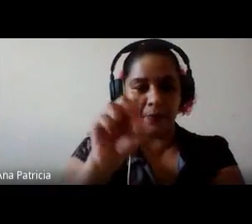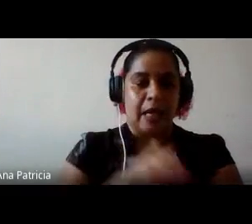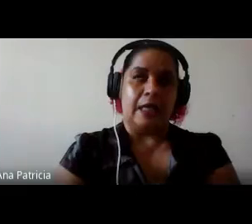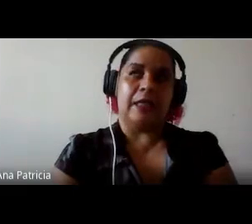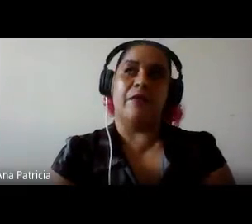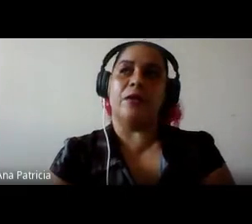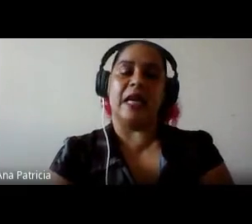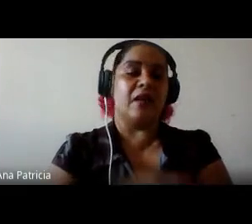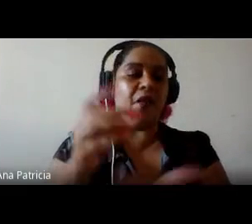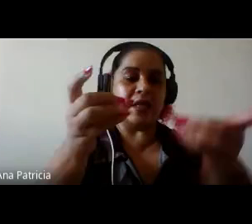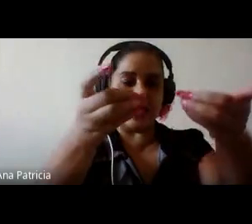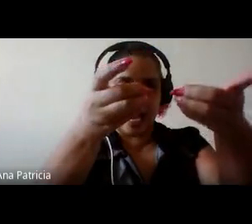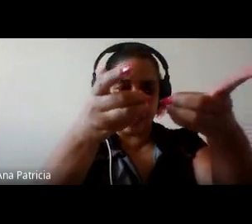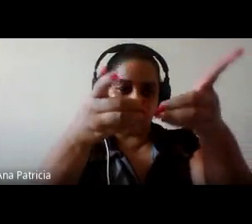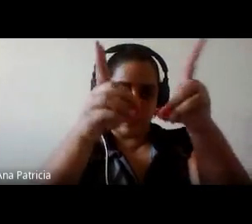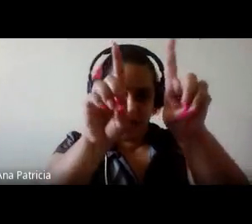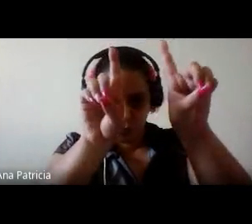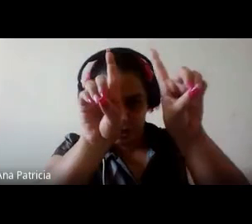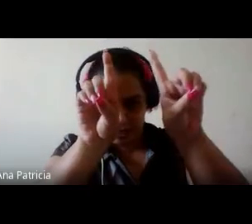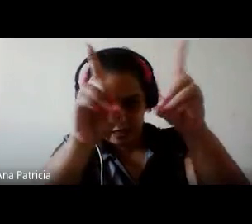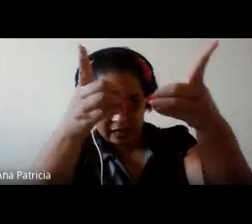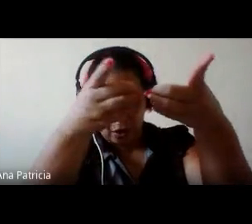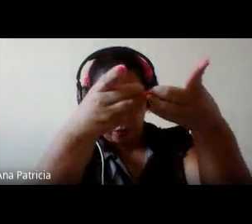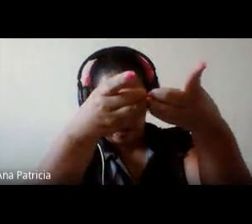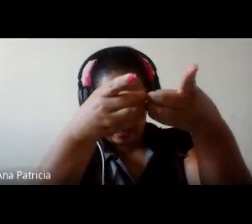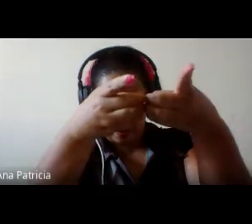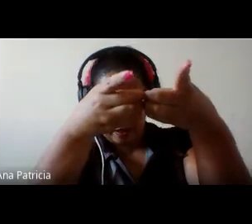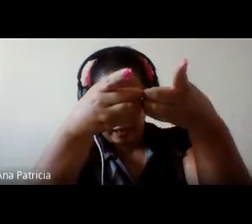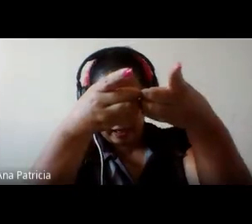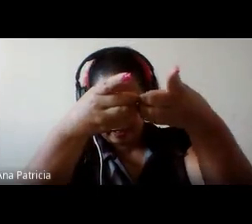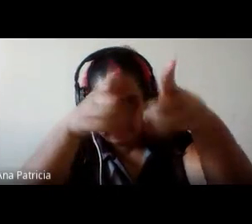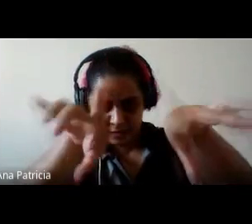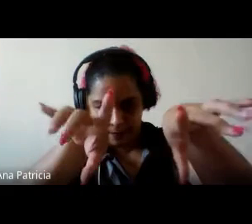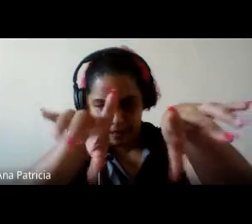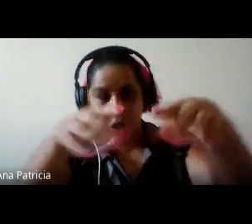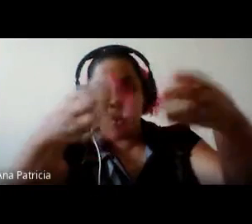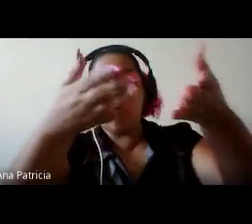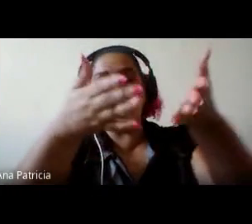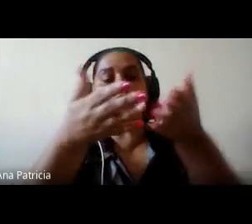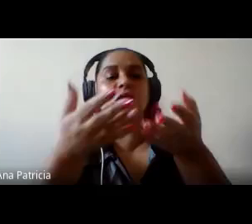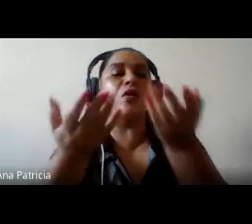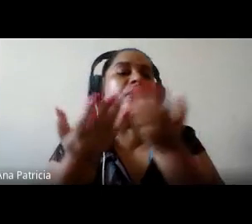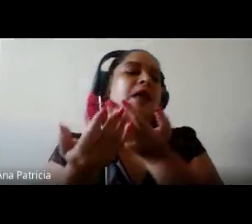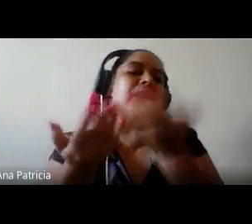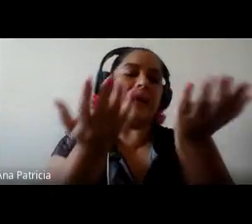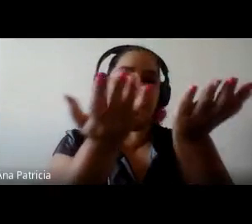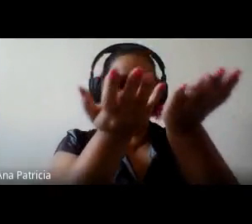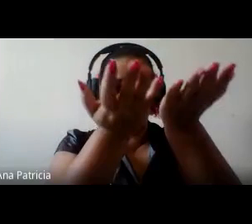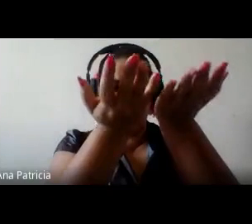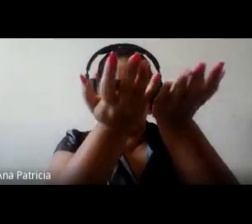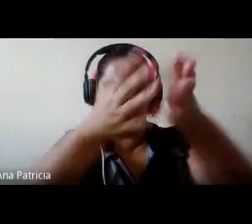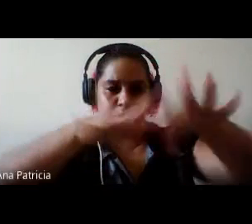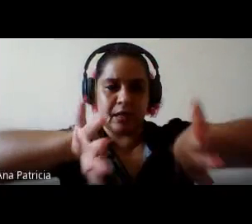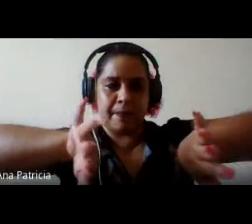Solteira. Se você é divorciado, é as duas letras D, ó, barriga com barriga, separa. Ou eles usam só o sinal de